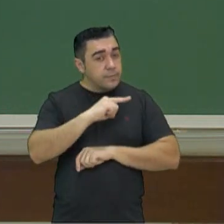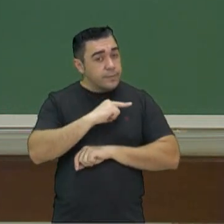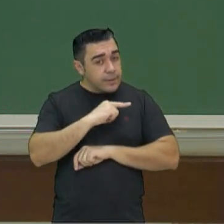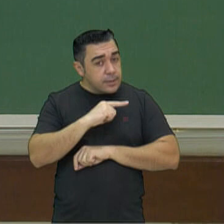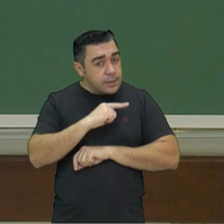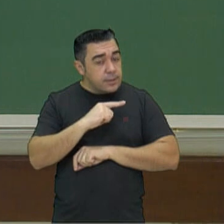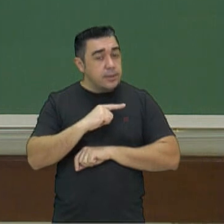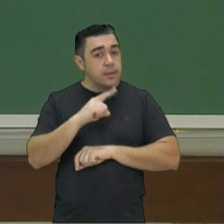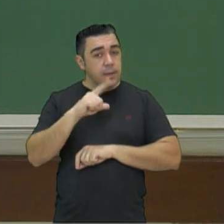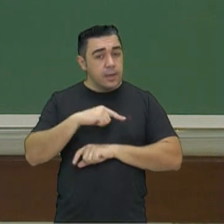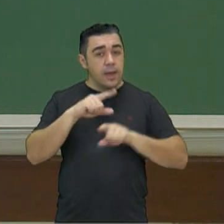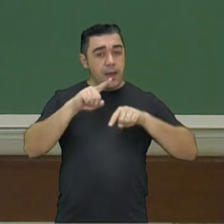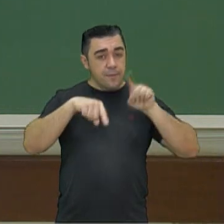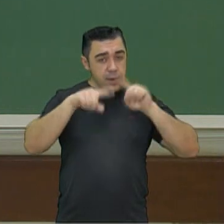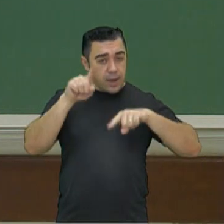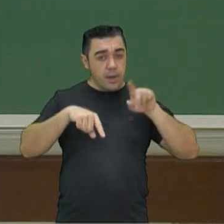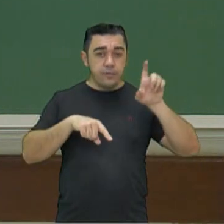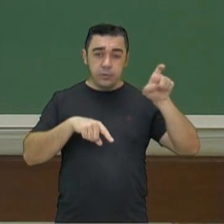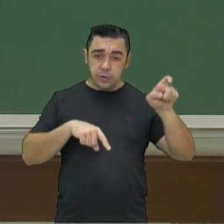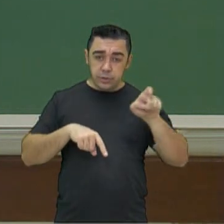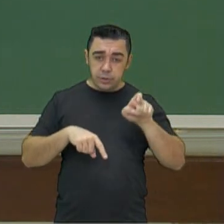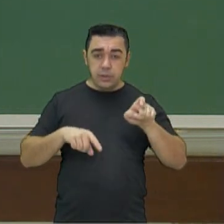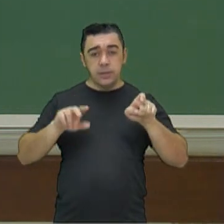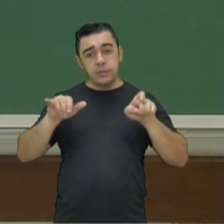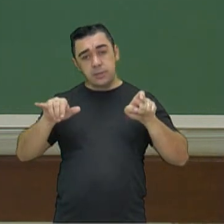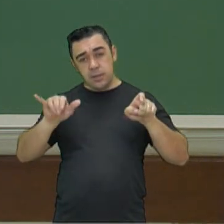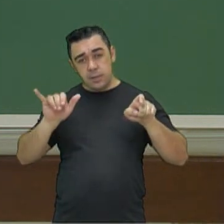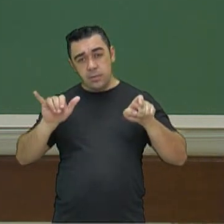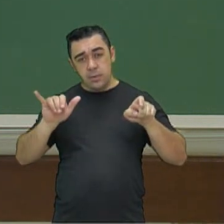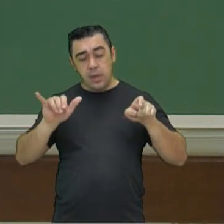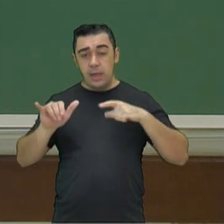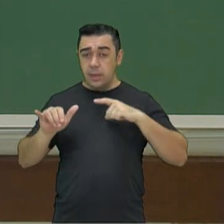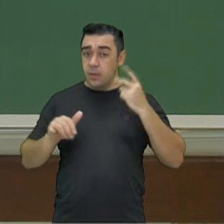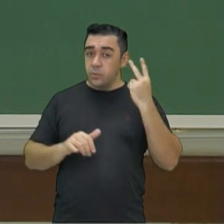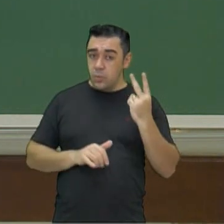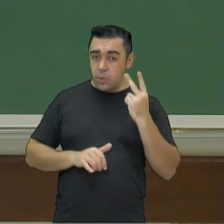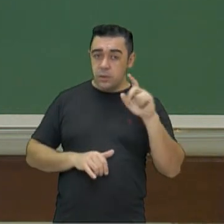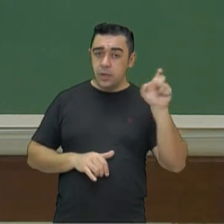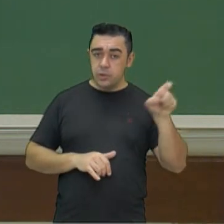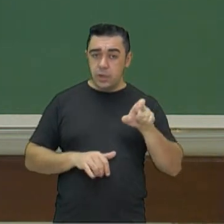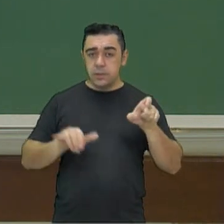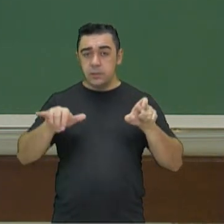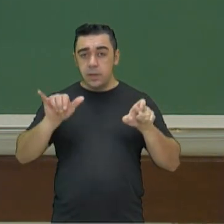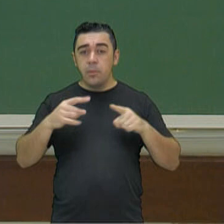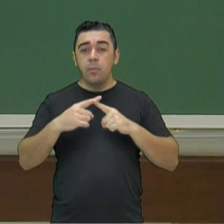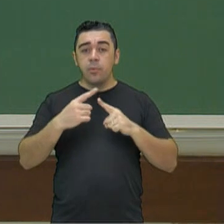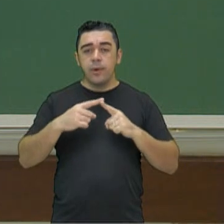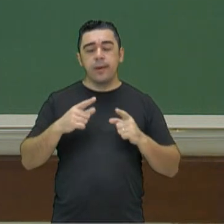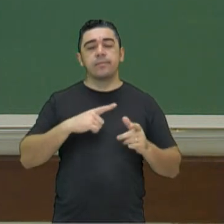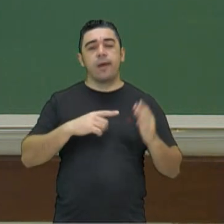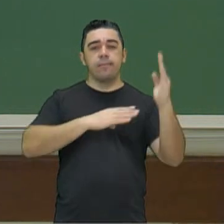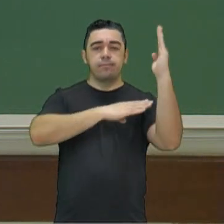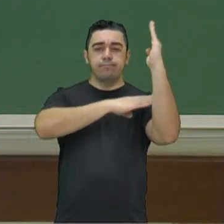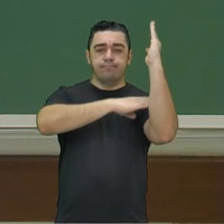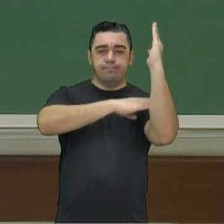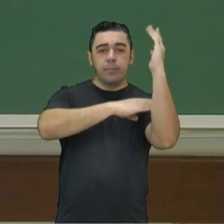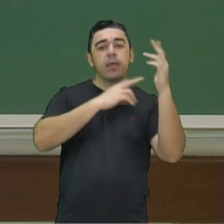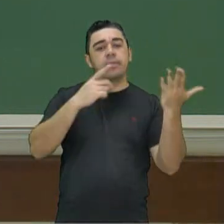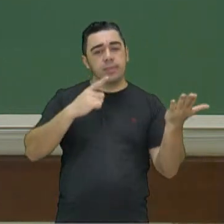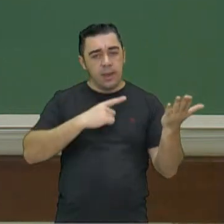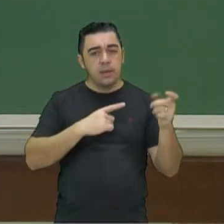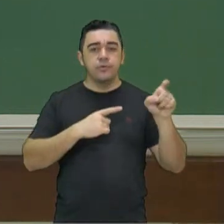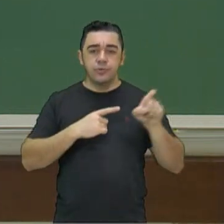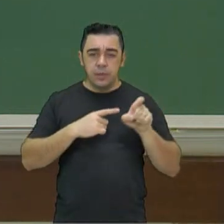equação as variáveis, ou a variável. Nesse caso, nós temos duas variáveis, porque estamos num plano cartesiano. Então, vai